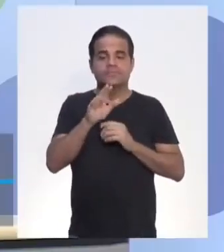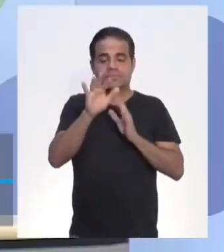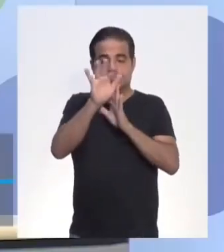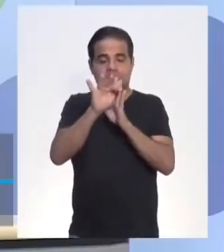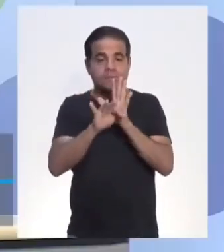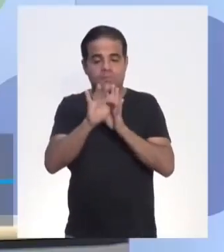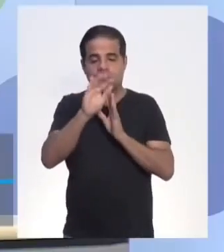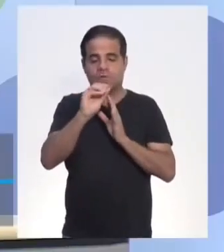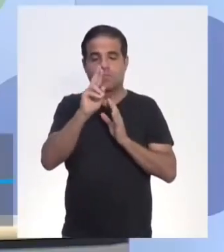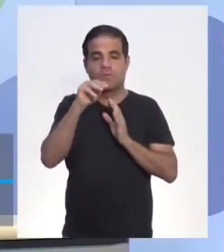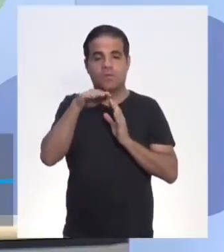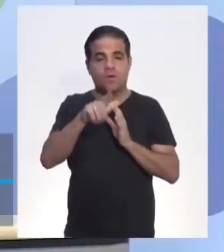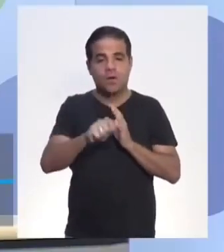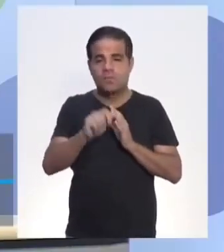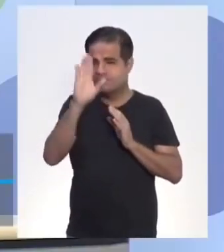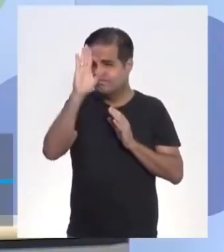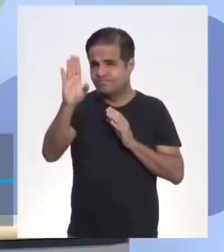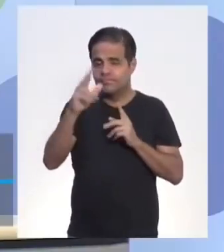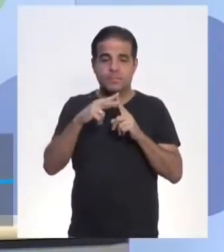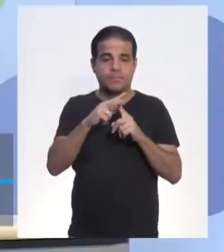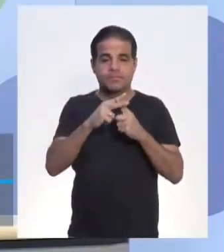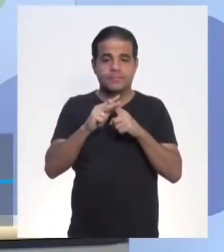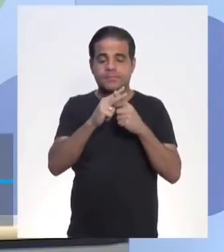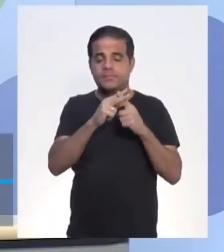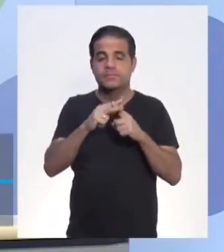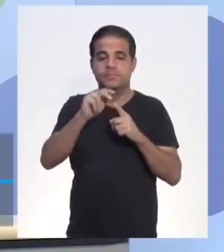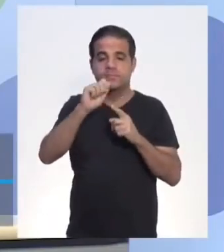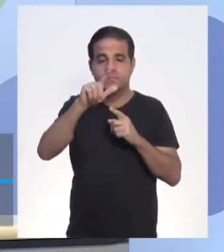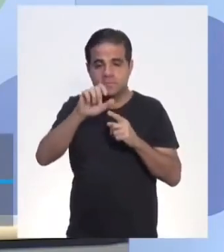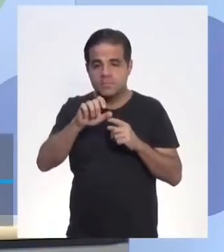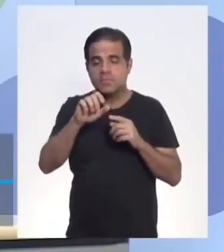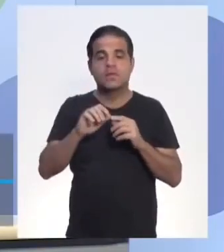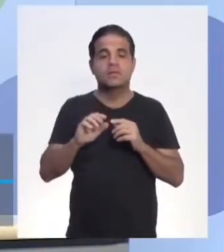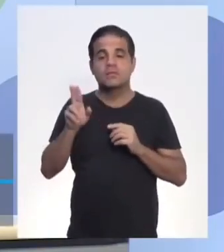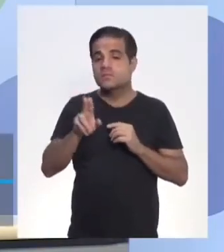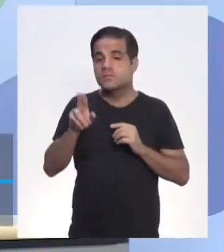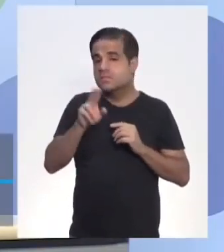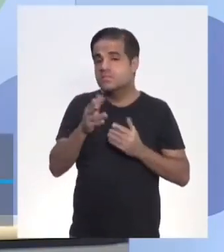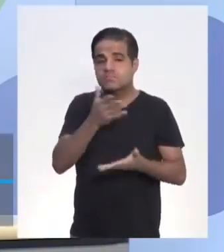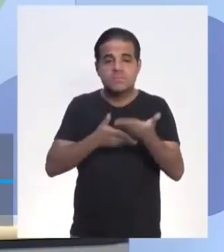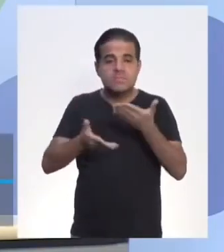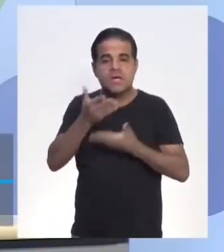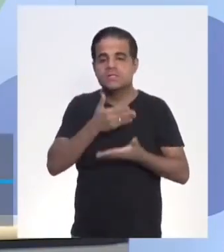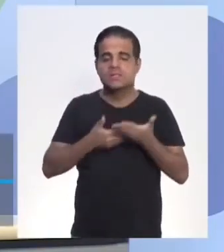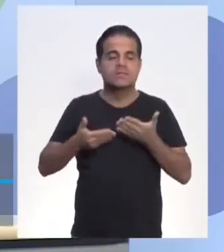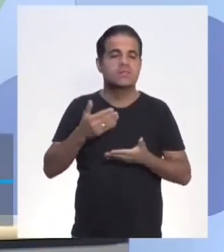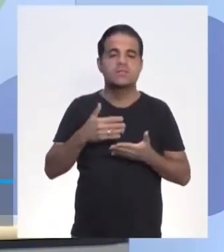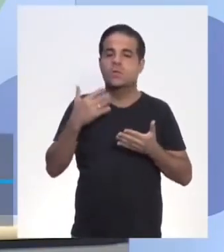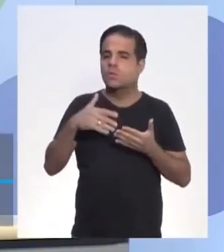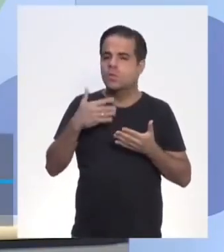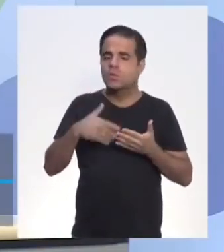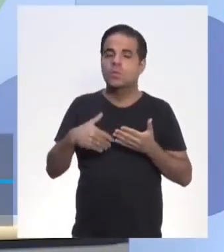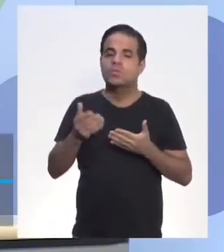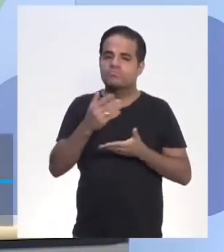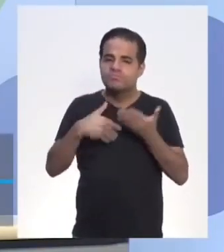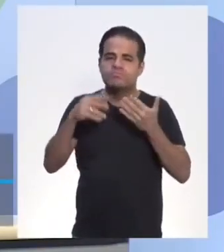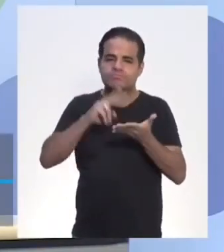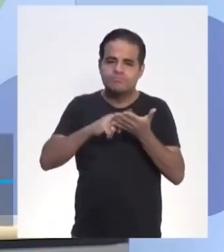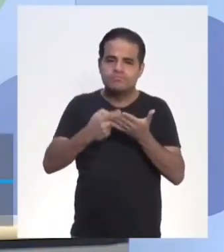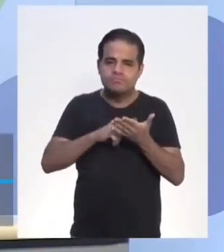fórmula né Principalmente nesse mecanismo né Alê eu tinha usado uma relação ali muito